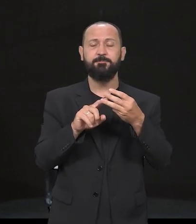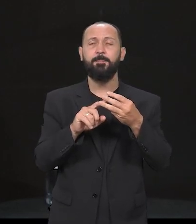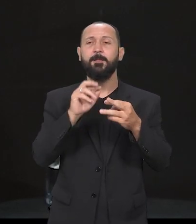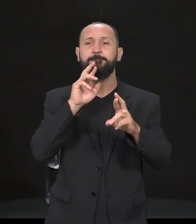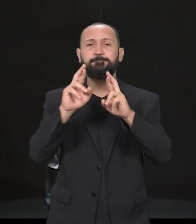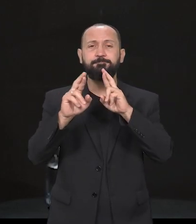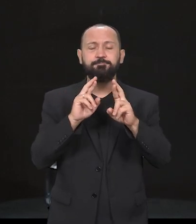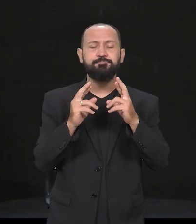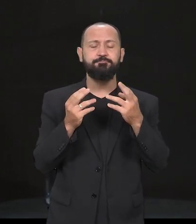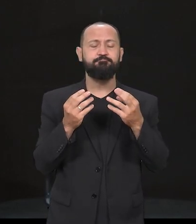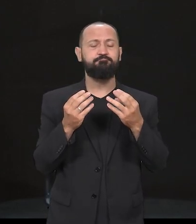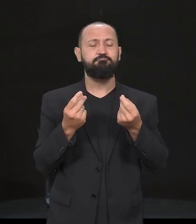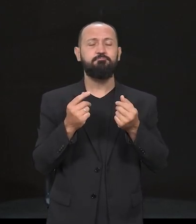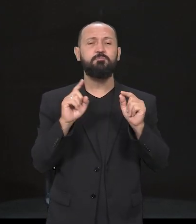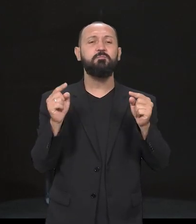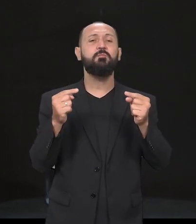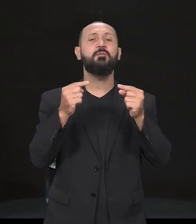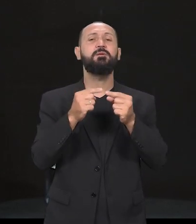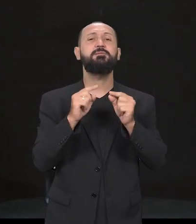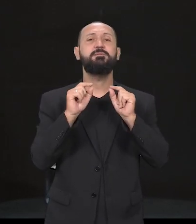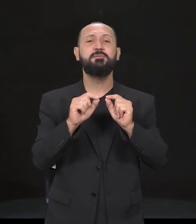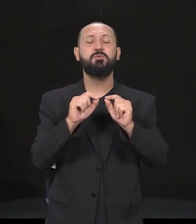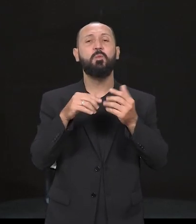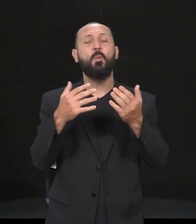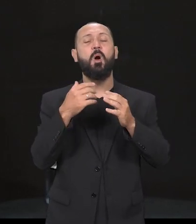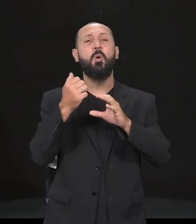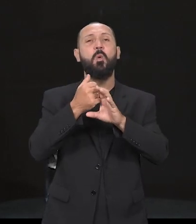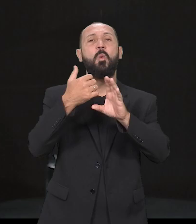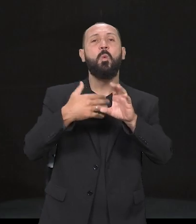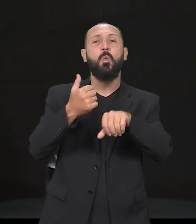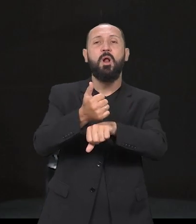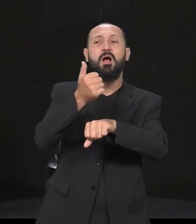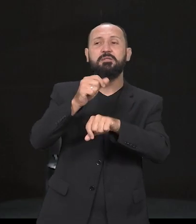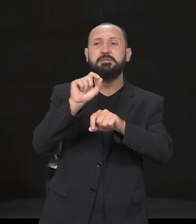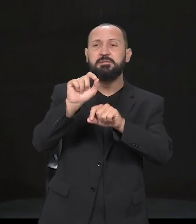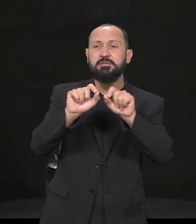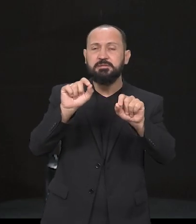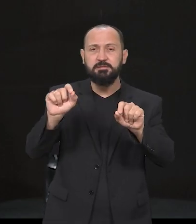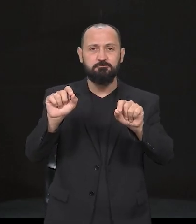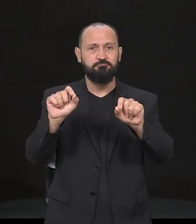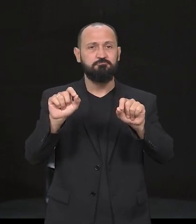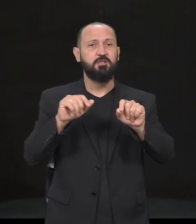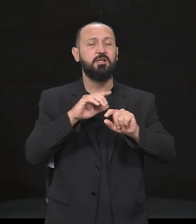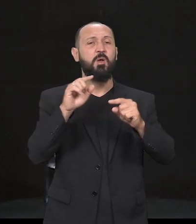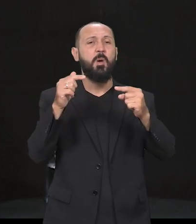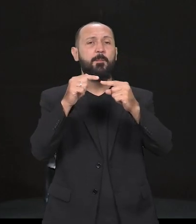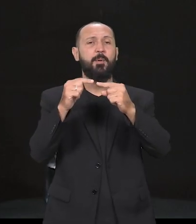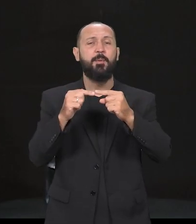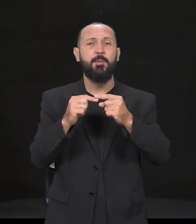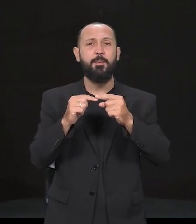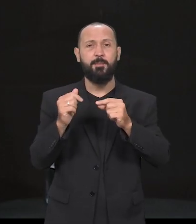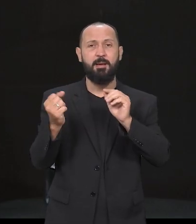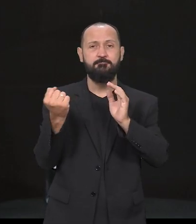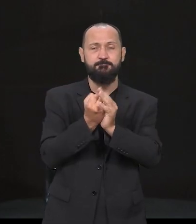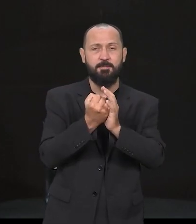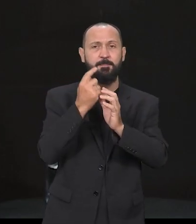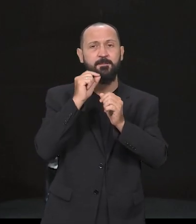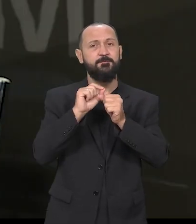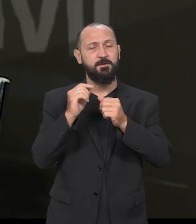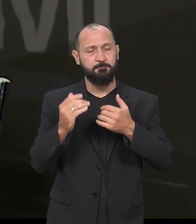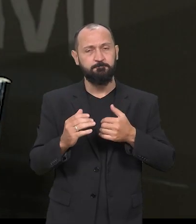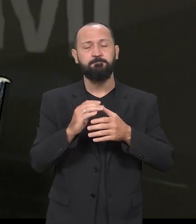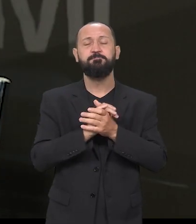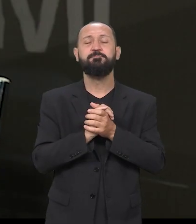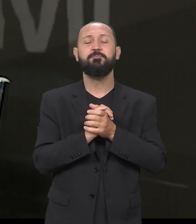também responder questões relacionadas a qualificadoras de crime e tudo relacionado a esses vestígios e os